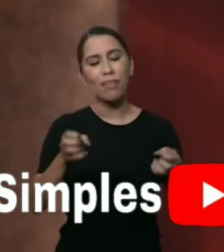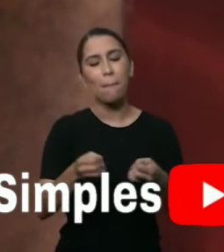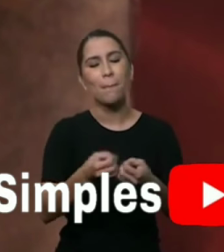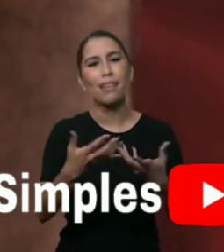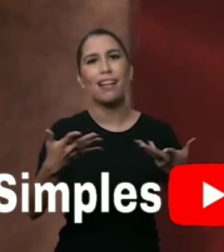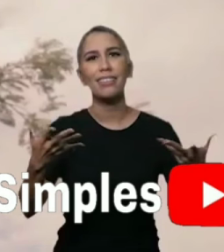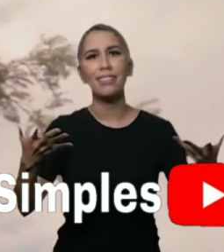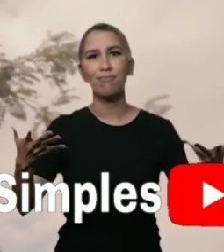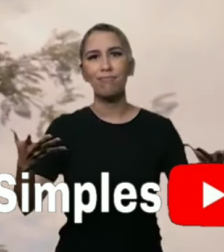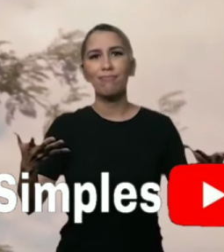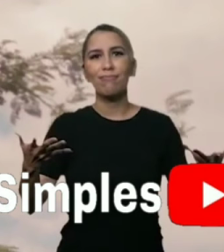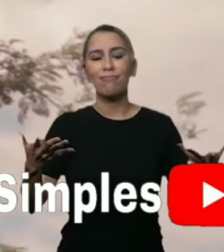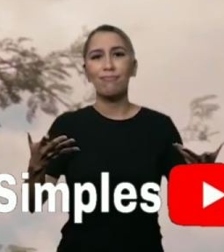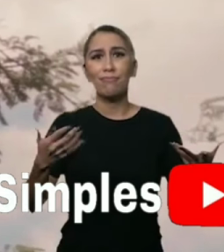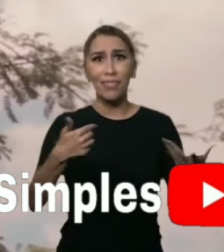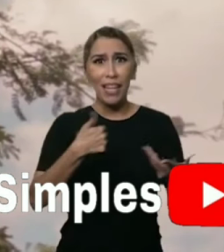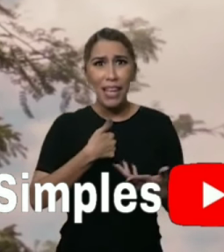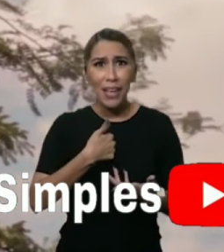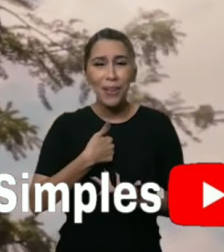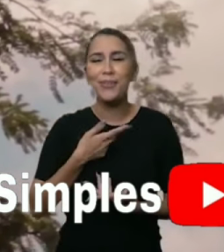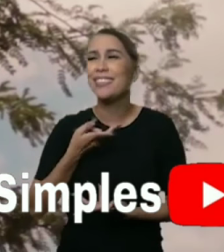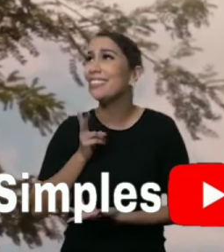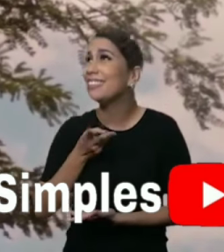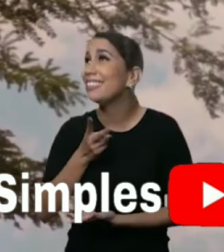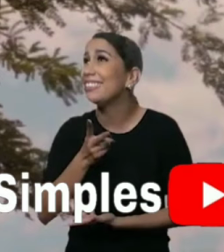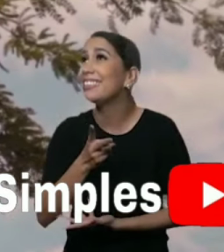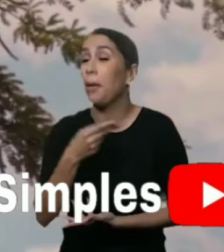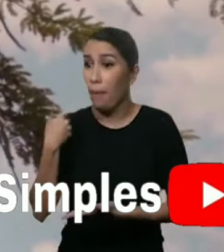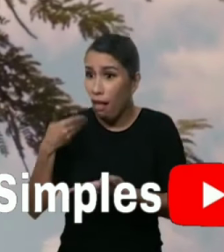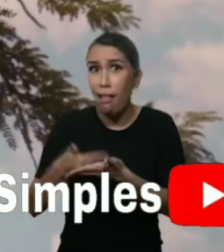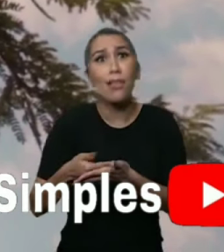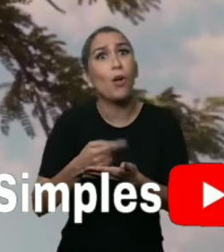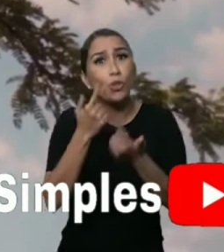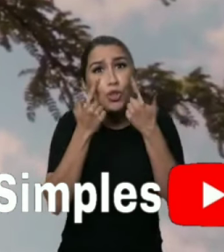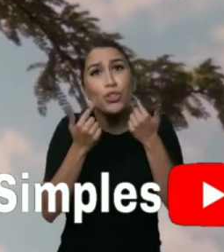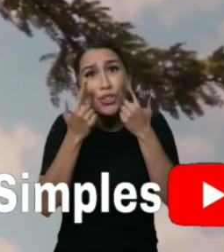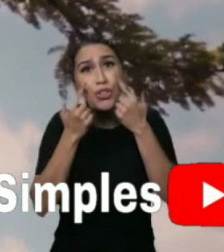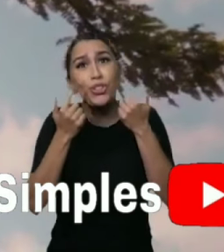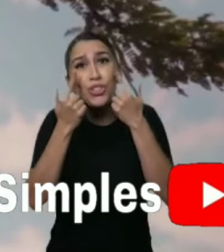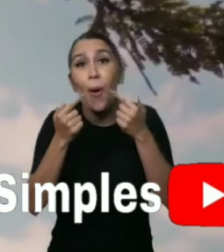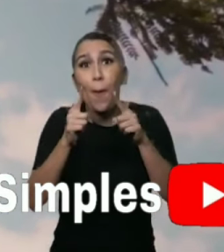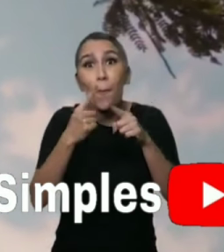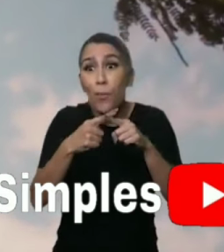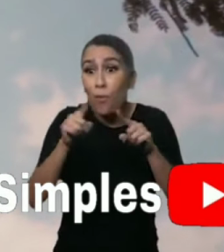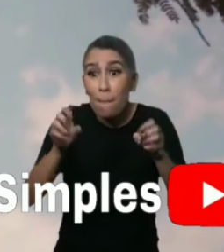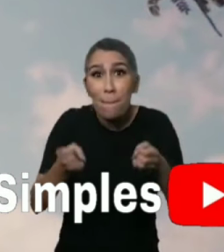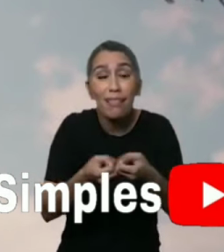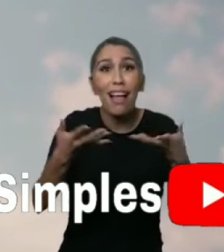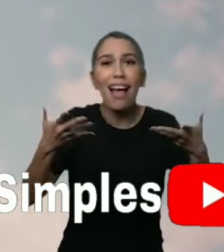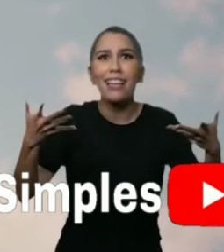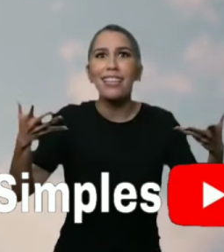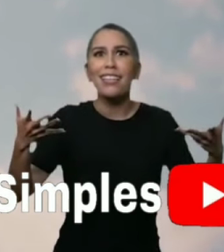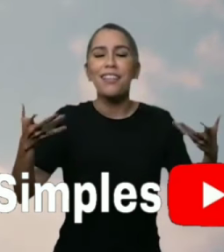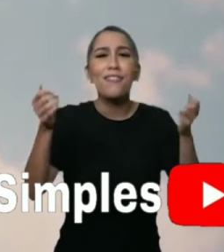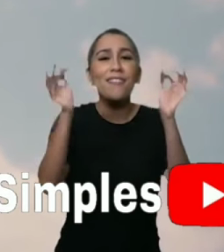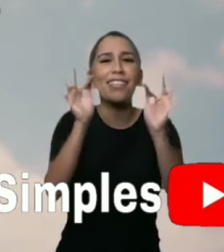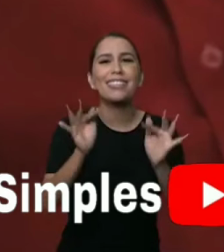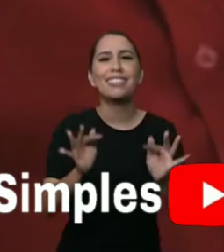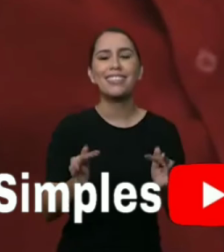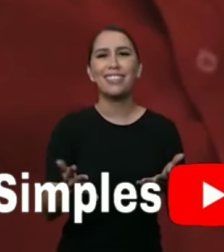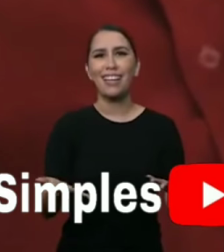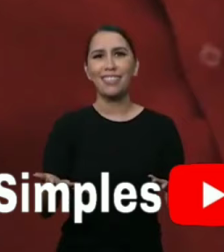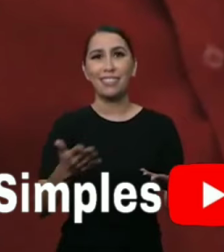Foi milagre. Eu chorei e choro de alegria desse milagre que foi vindo para